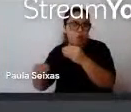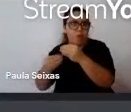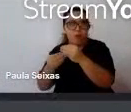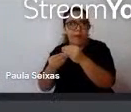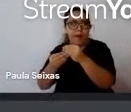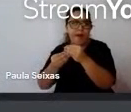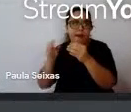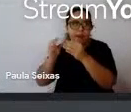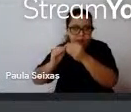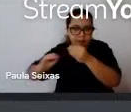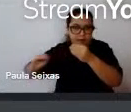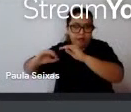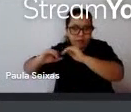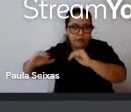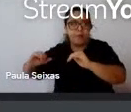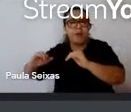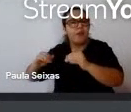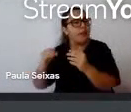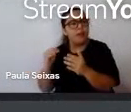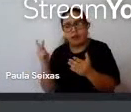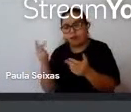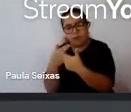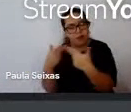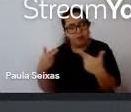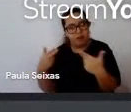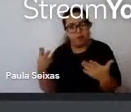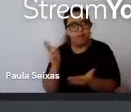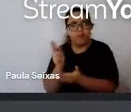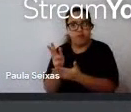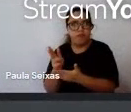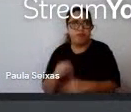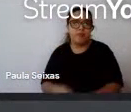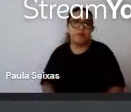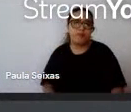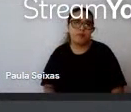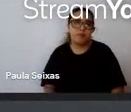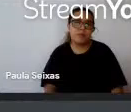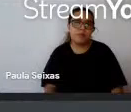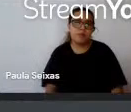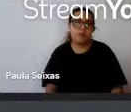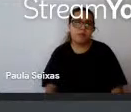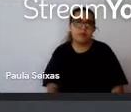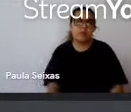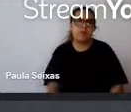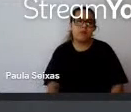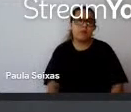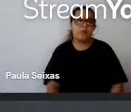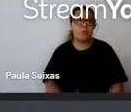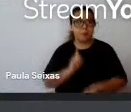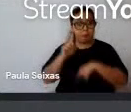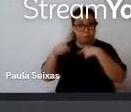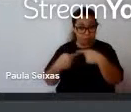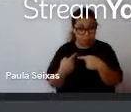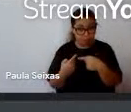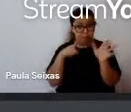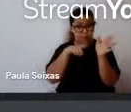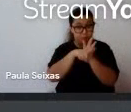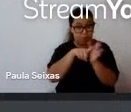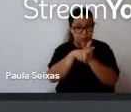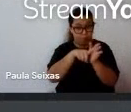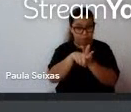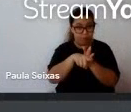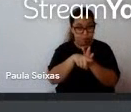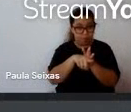outra coordenada e por aí vai. A partir desse tratamento de dados do ELAN, eu